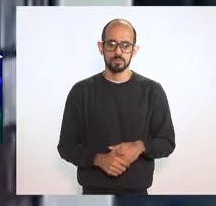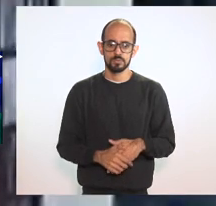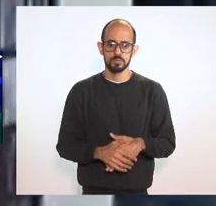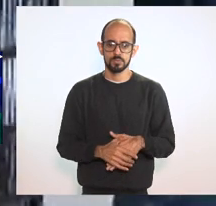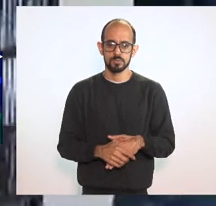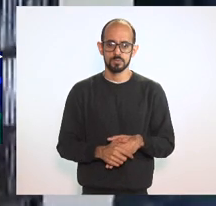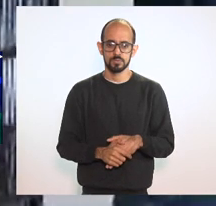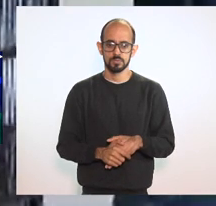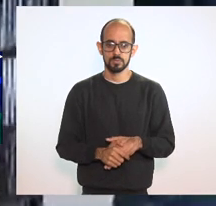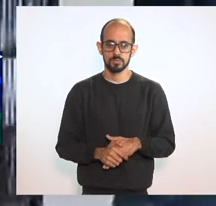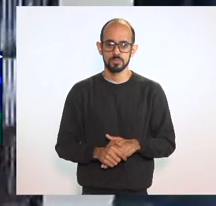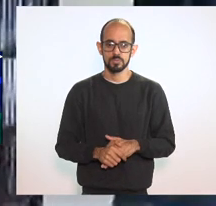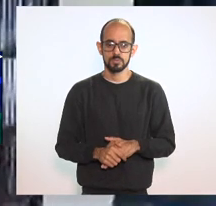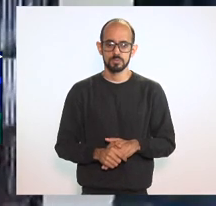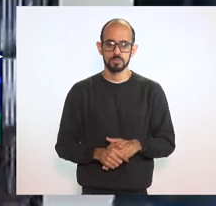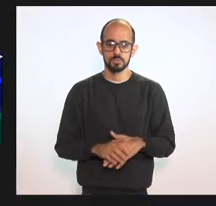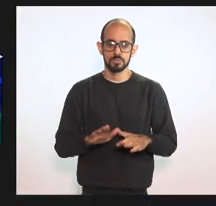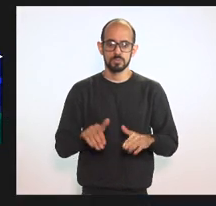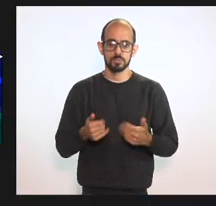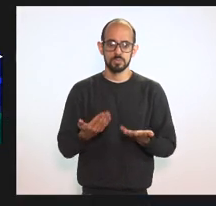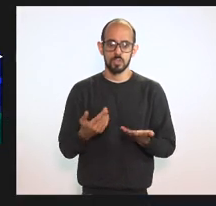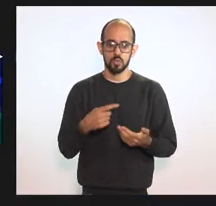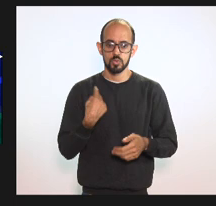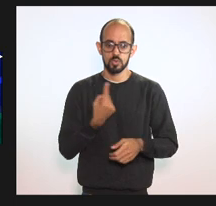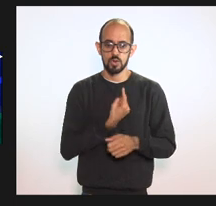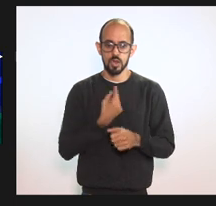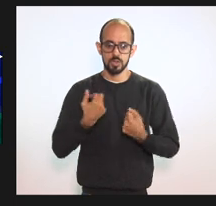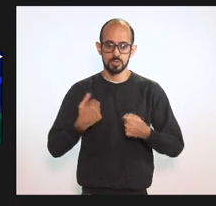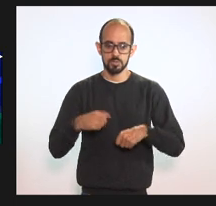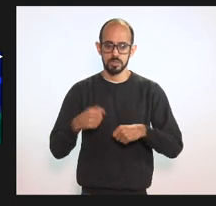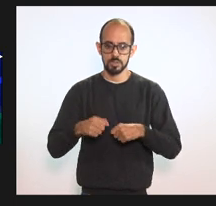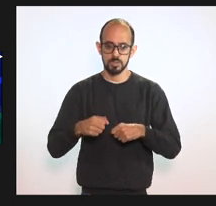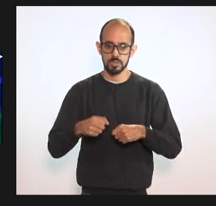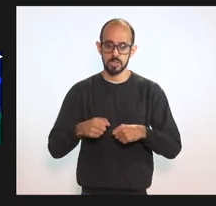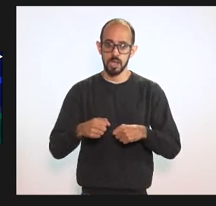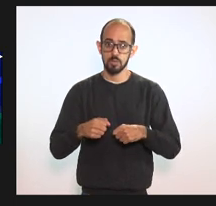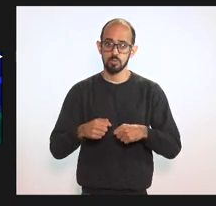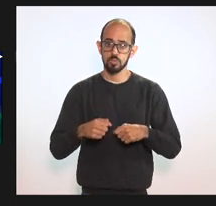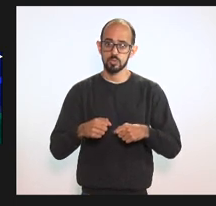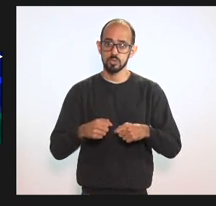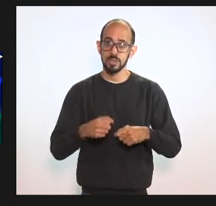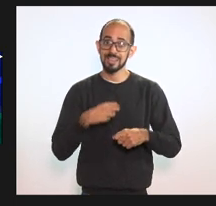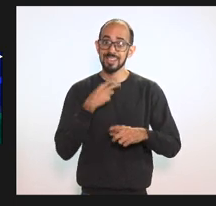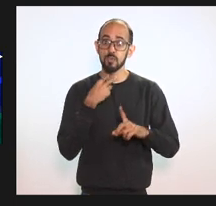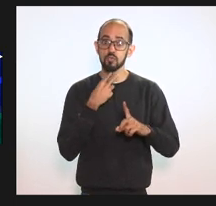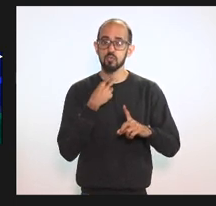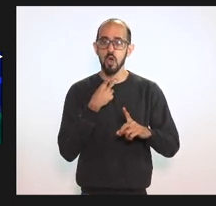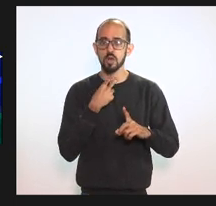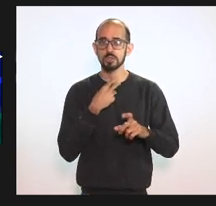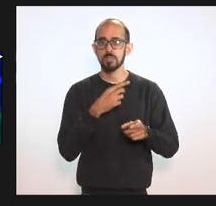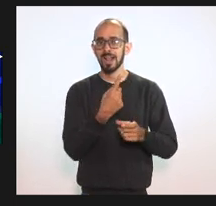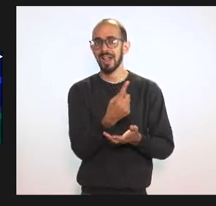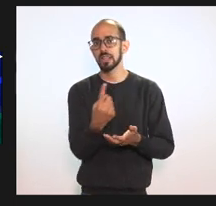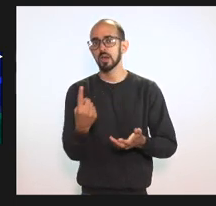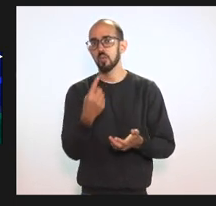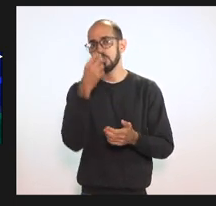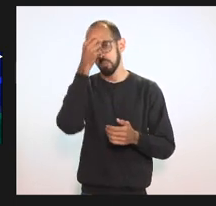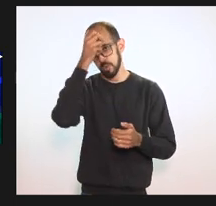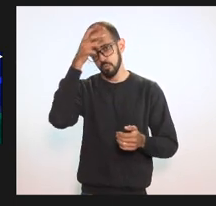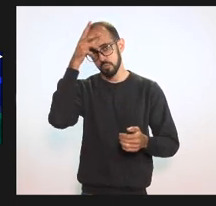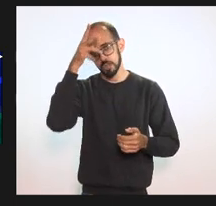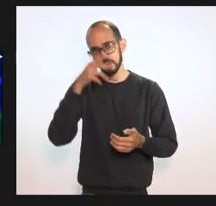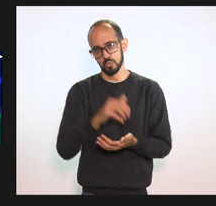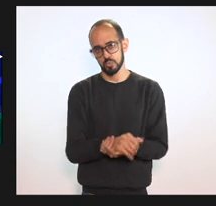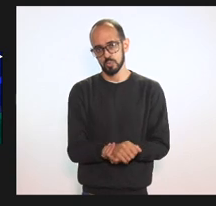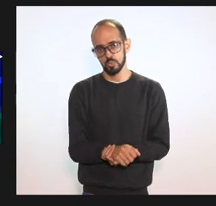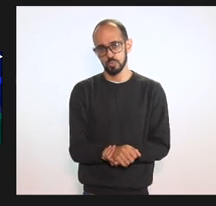e bom então nós temos que dar essa voz aos municípios e nós temos que ir para